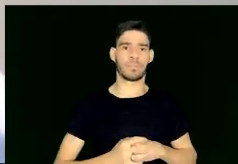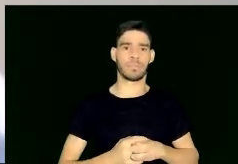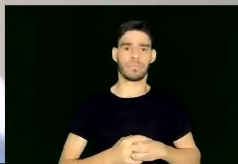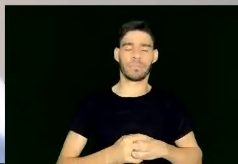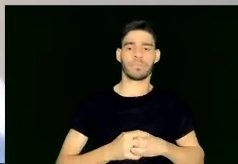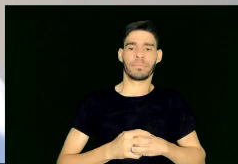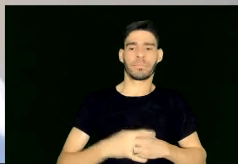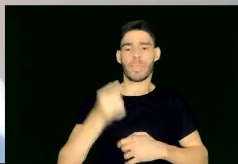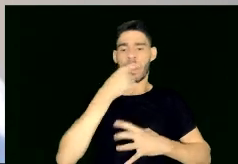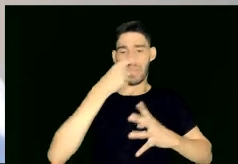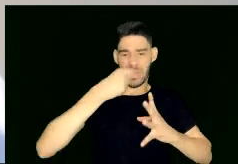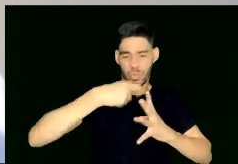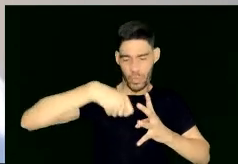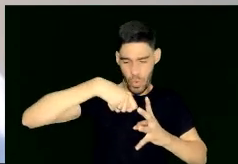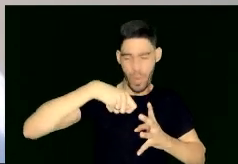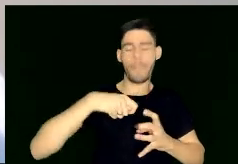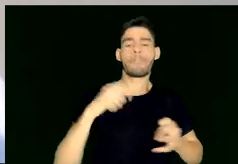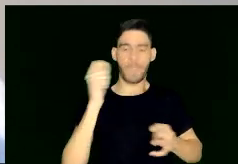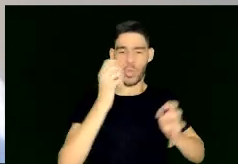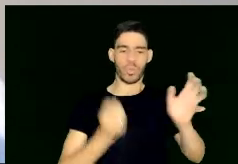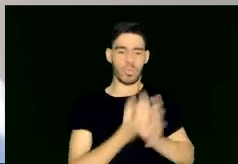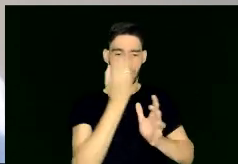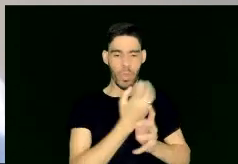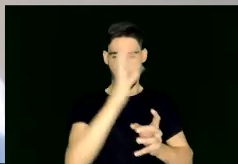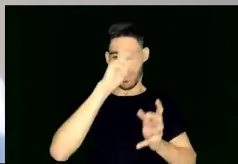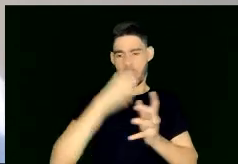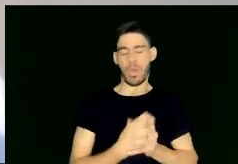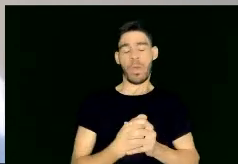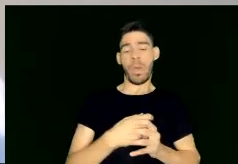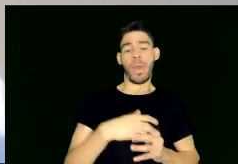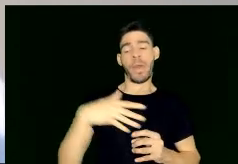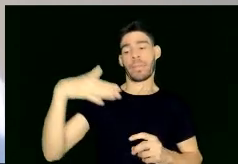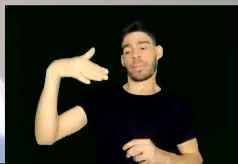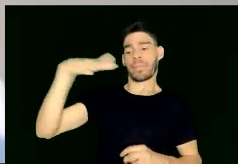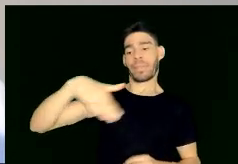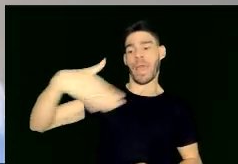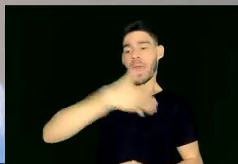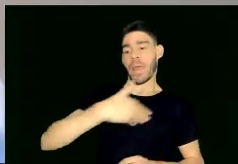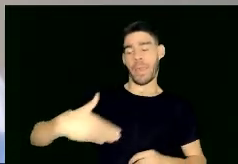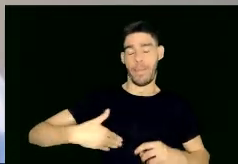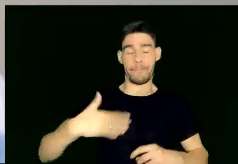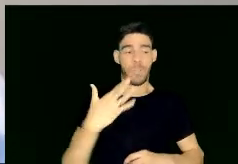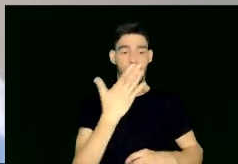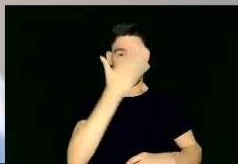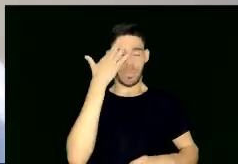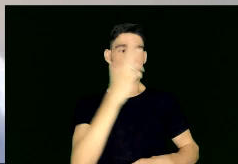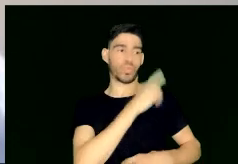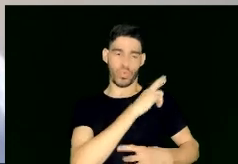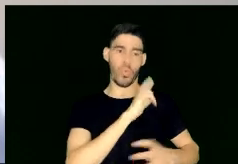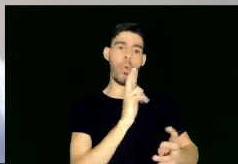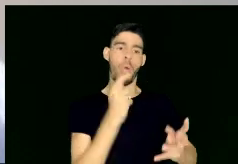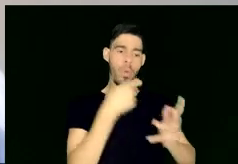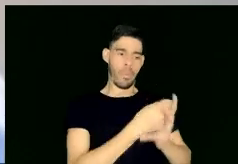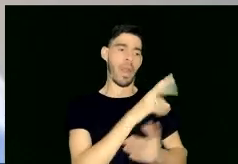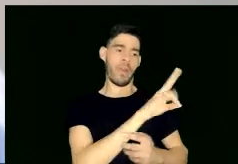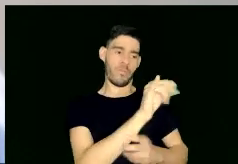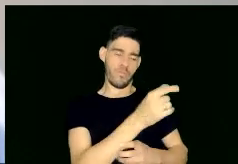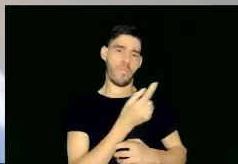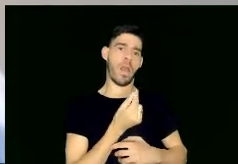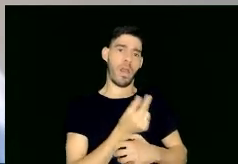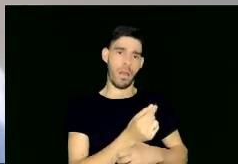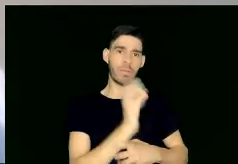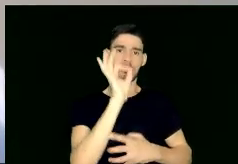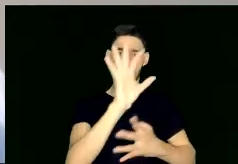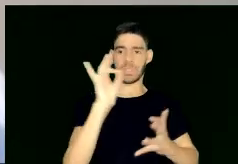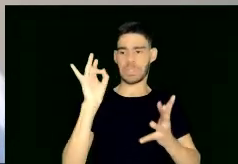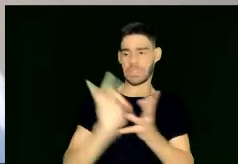e outros, poderão produzir por uma determinação do poder público e o titular será remunerado por